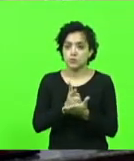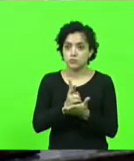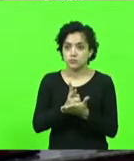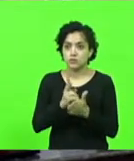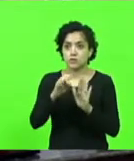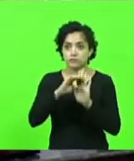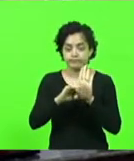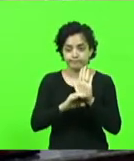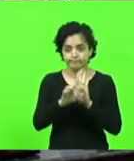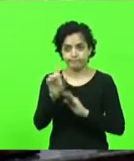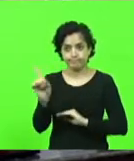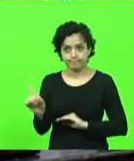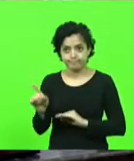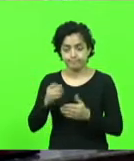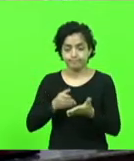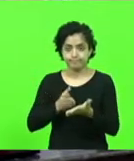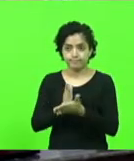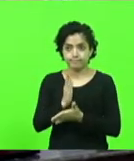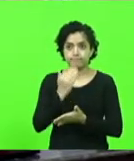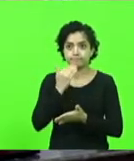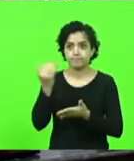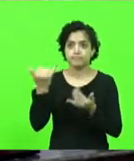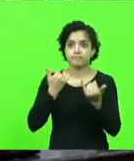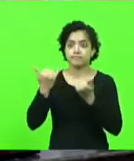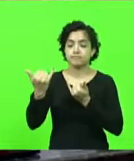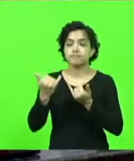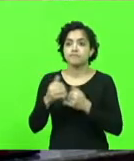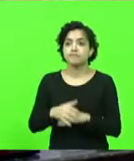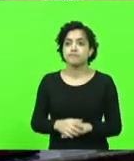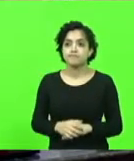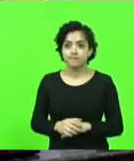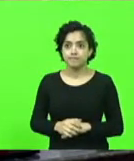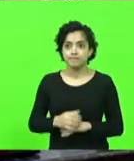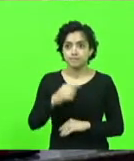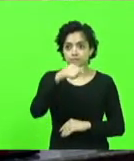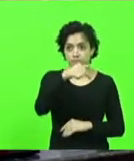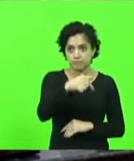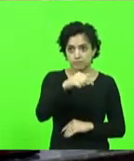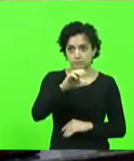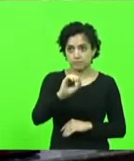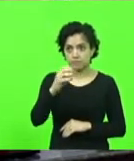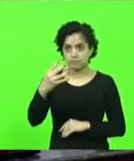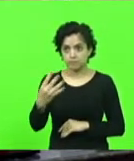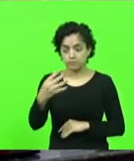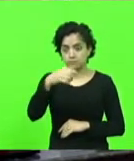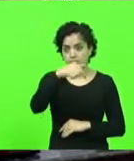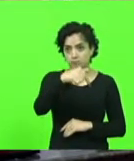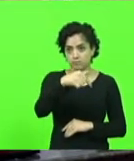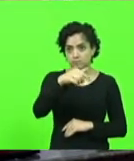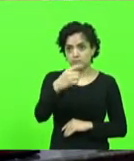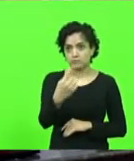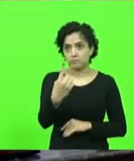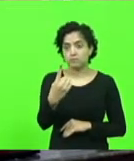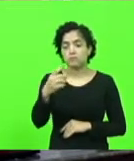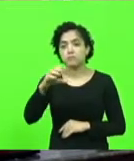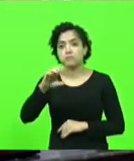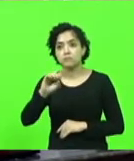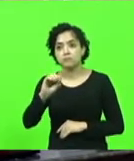à ordem do dia foram aprovados os pedidos de informação números 704 a 710